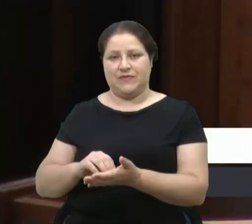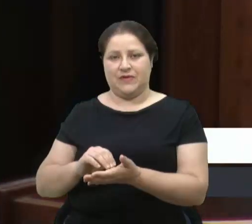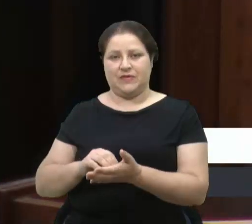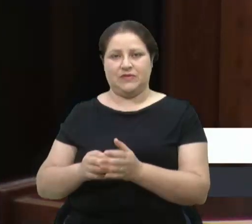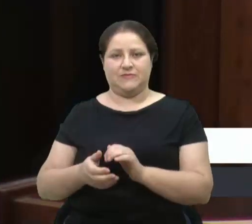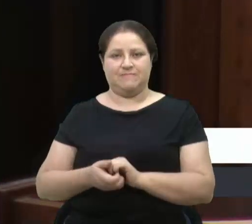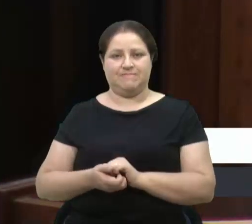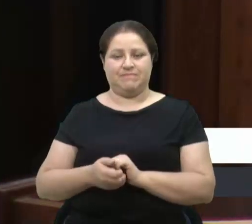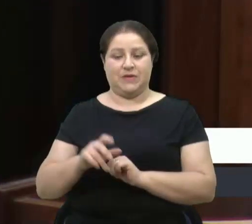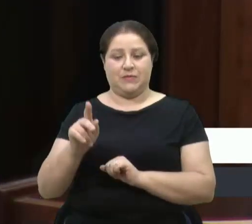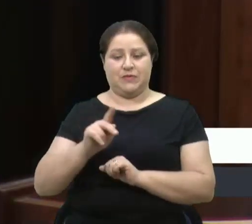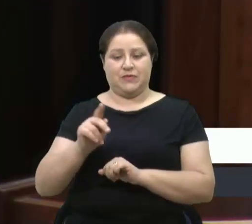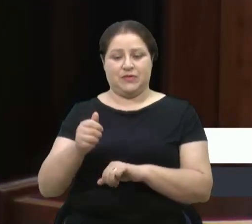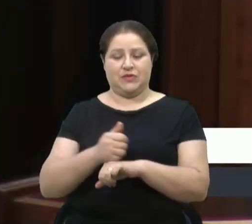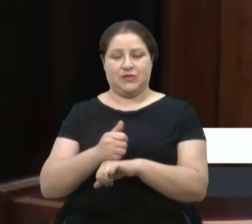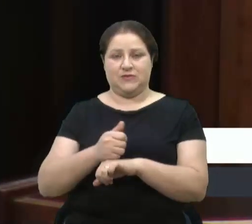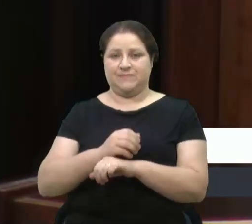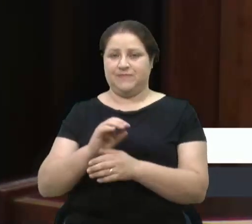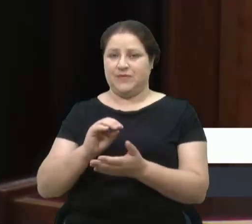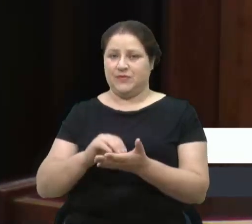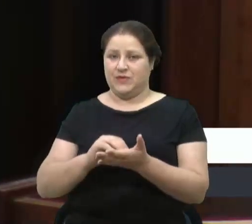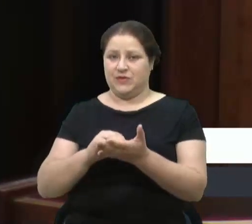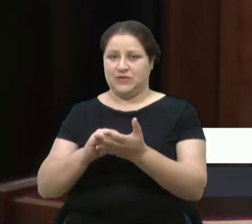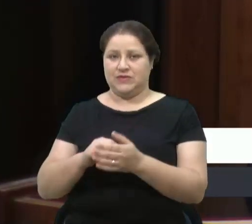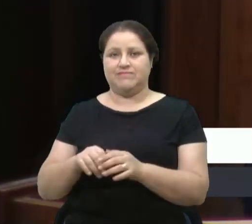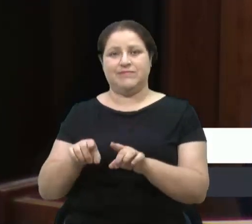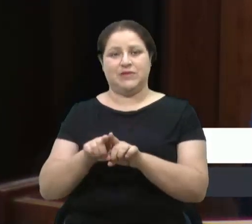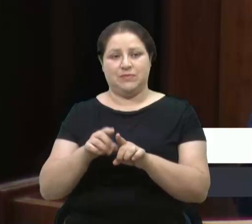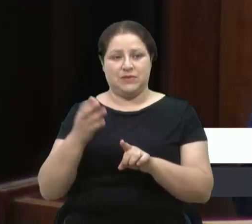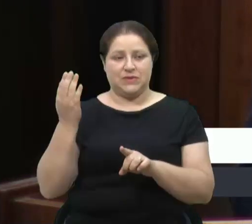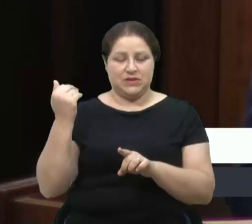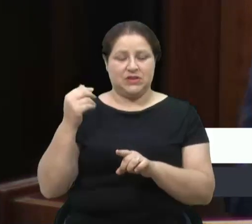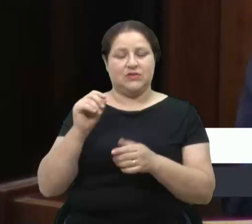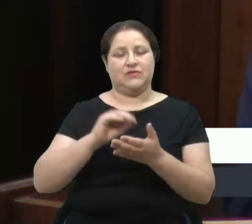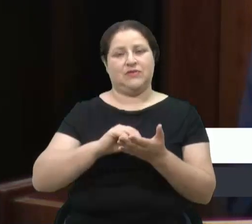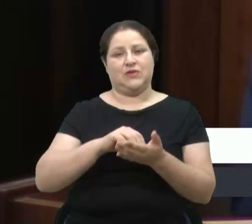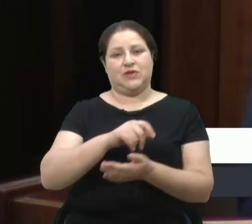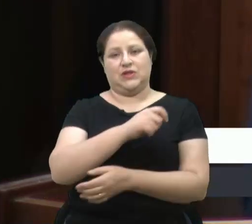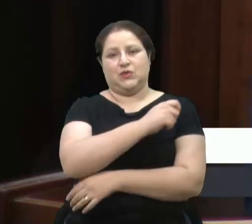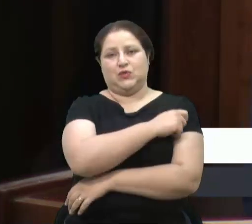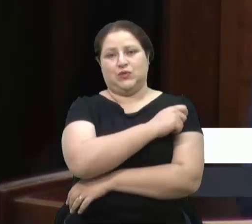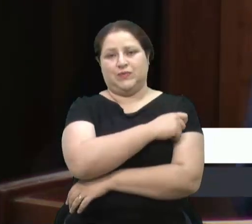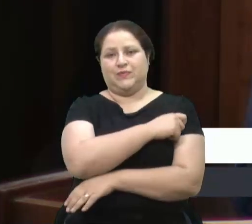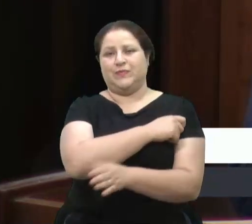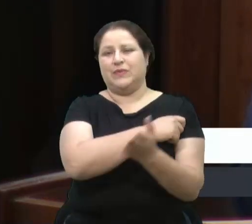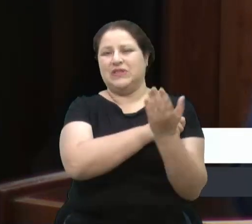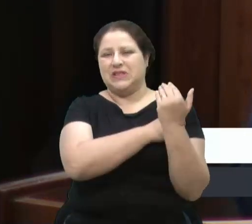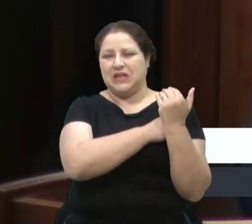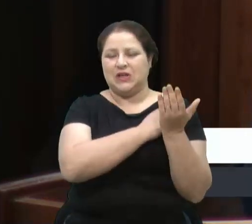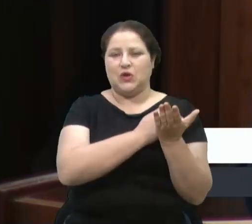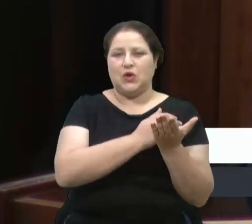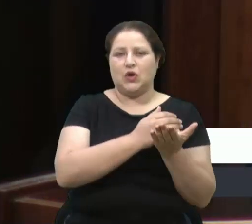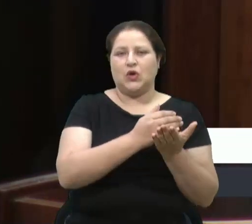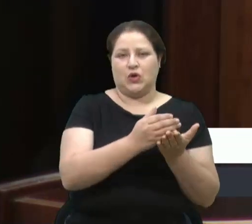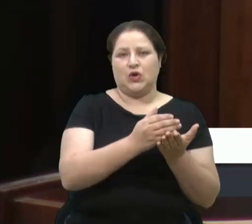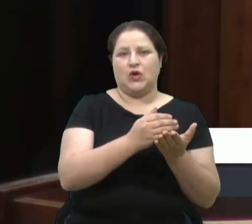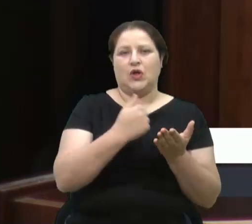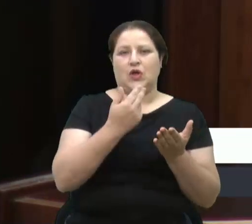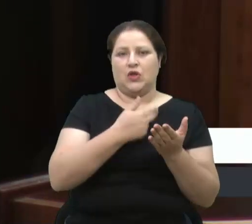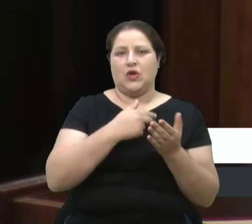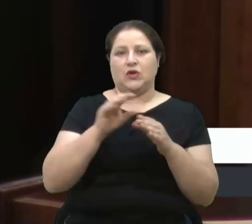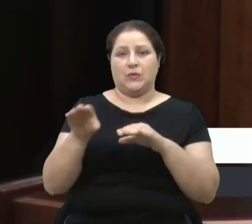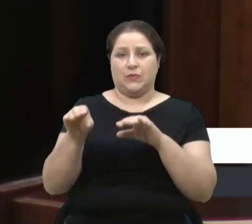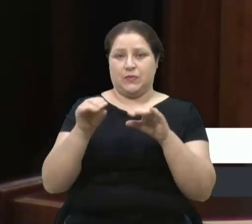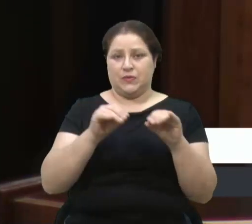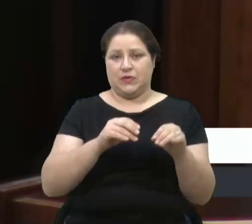faltavam professores e faltavam até alunos naquela oportunidade nós tínhamos quando saímos de Garibaldi